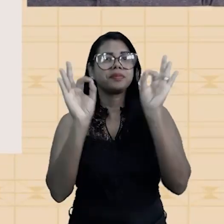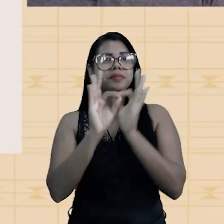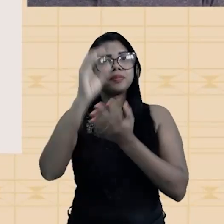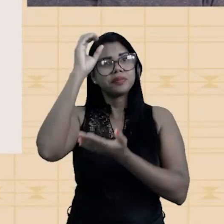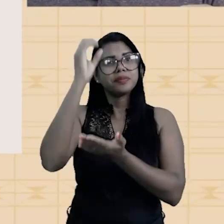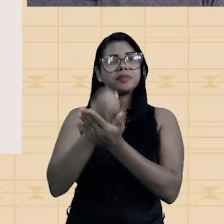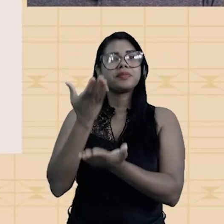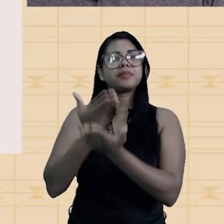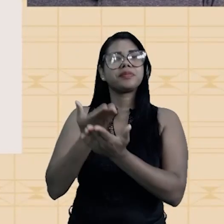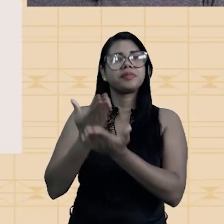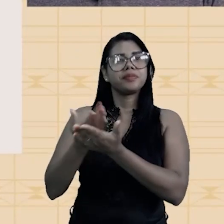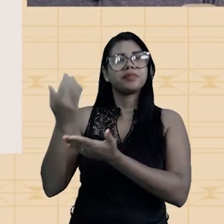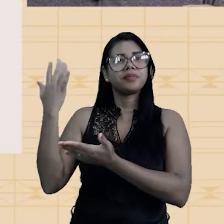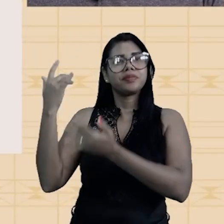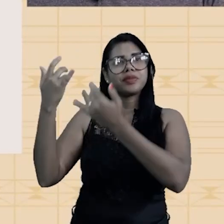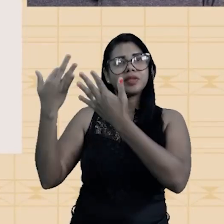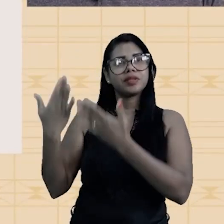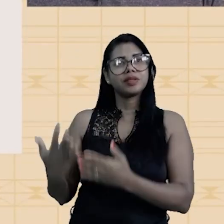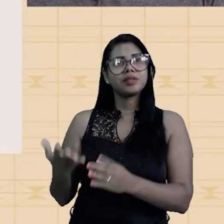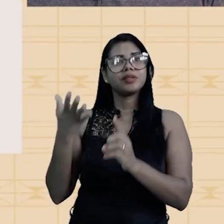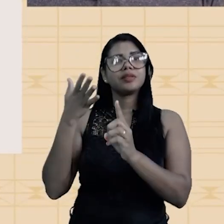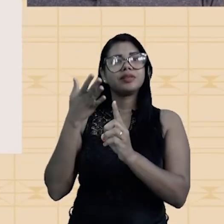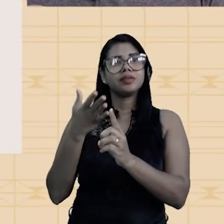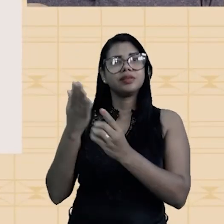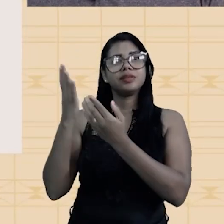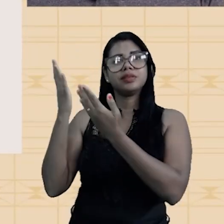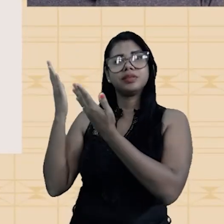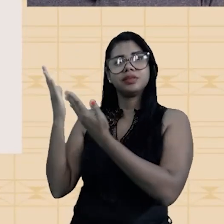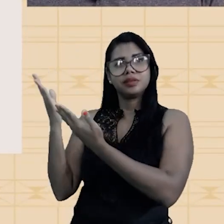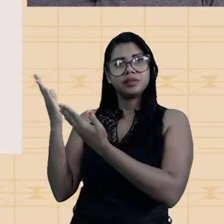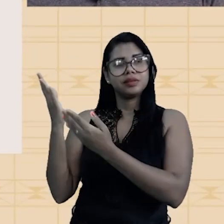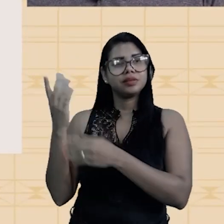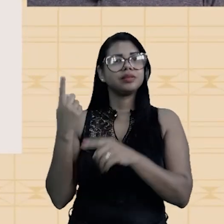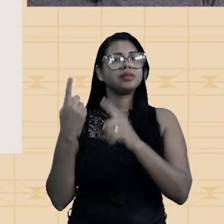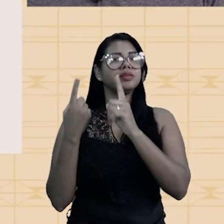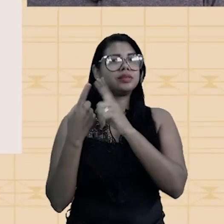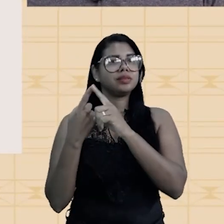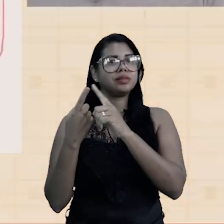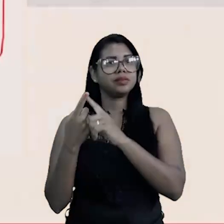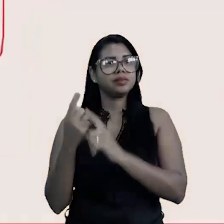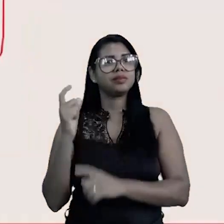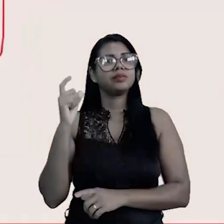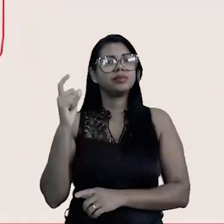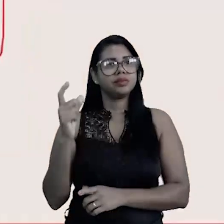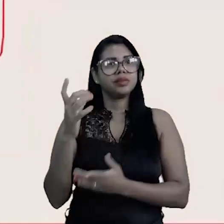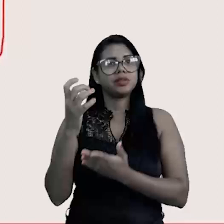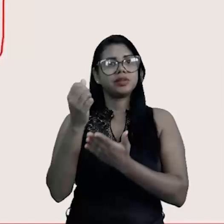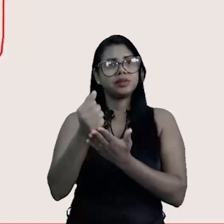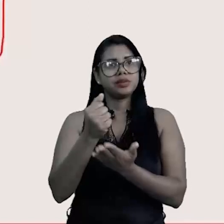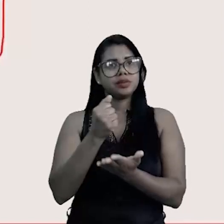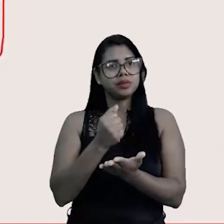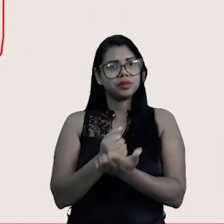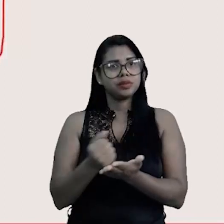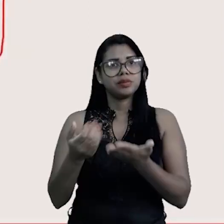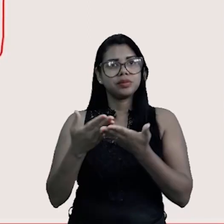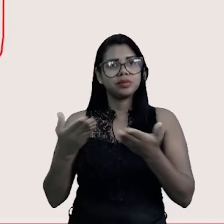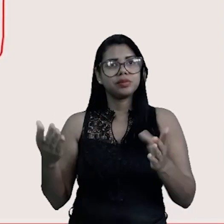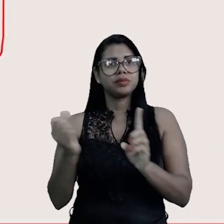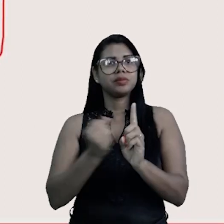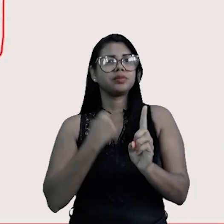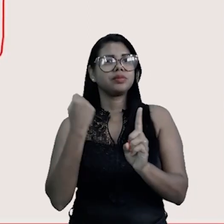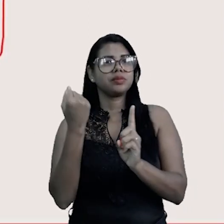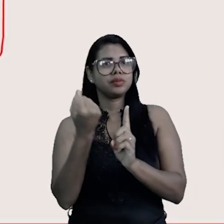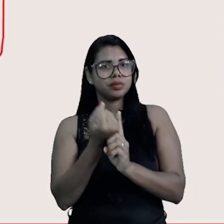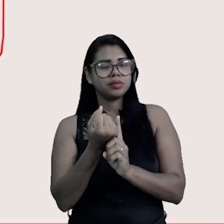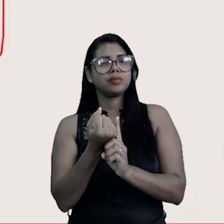que na aula passada nós falamos do referente 1, que foi a primeira problemática, né? A posse do documento promover a questão da cidadania,